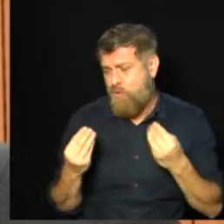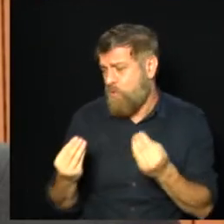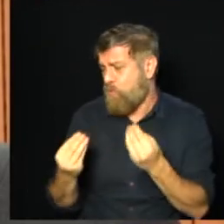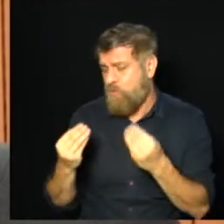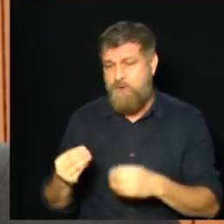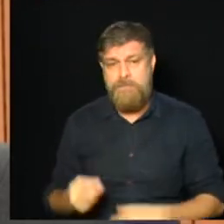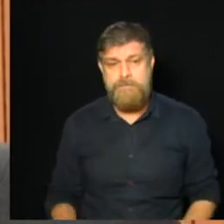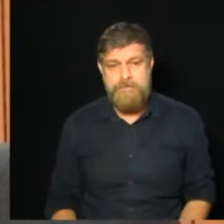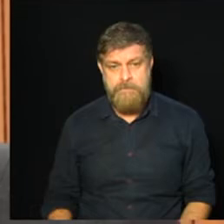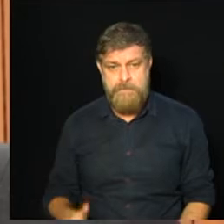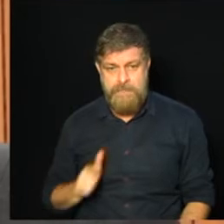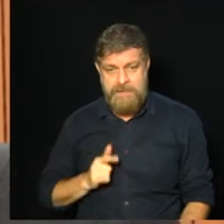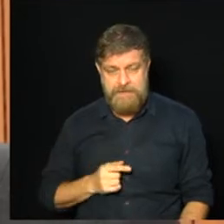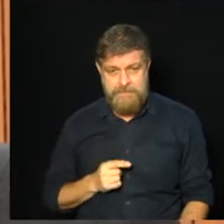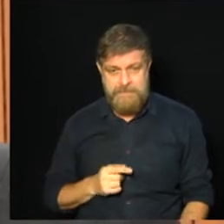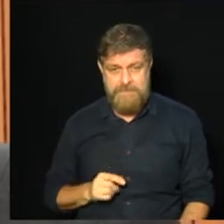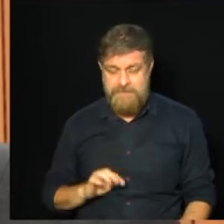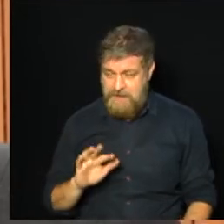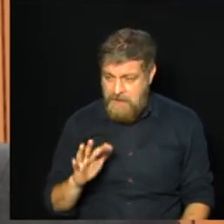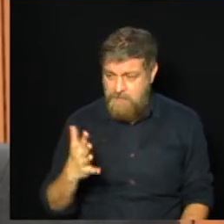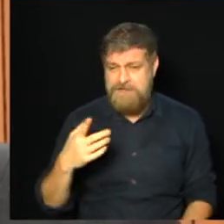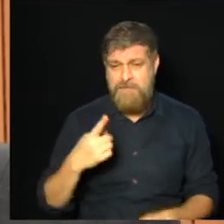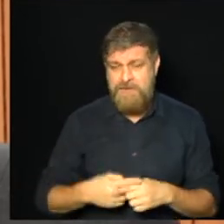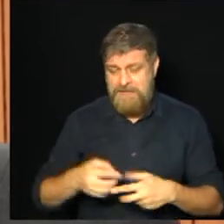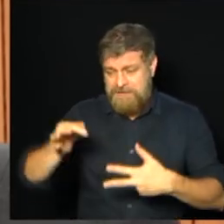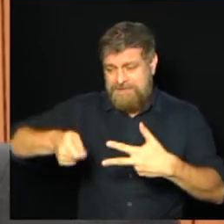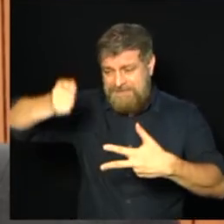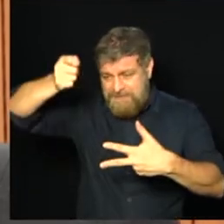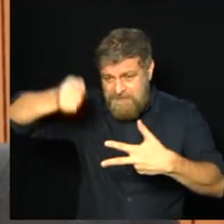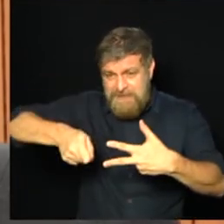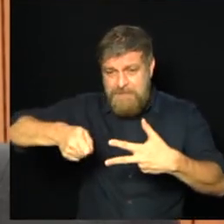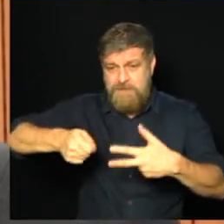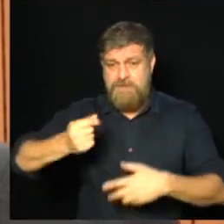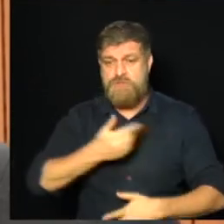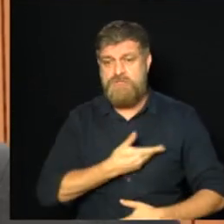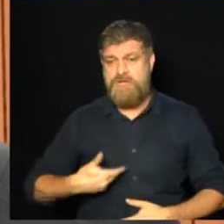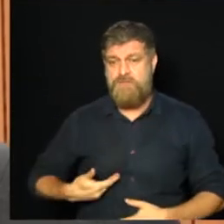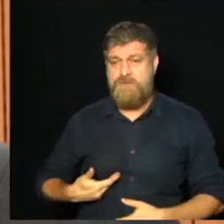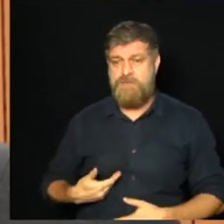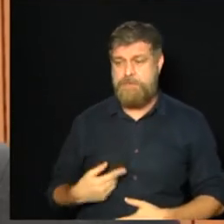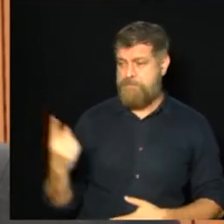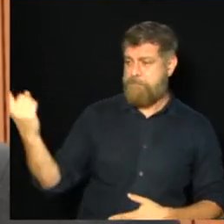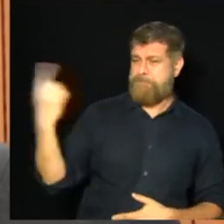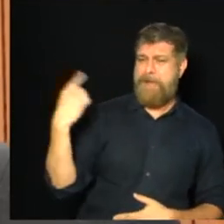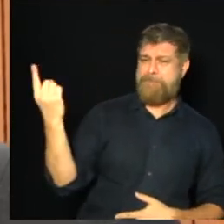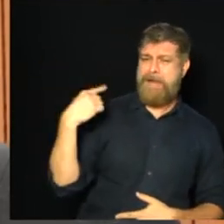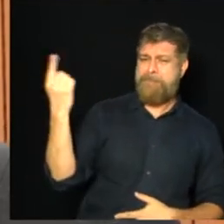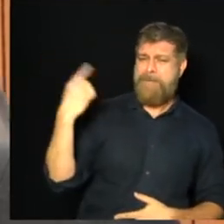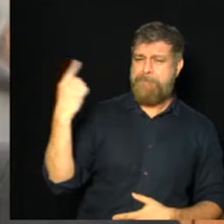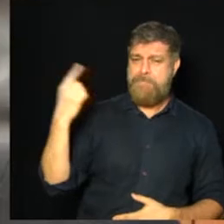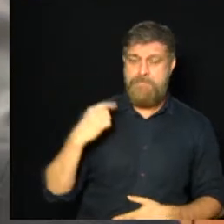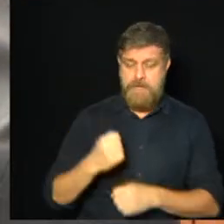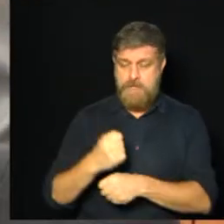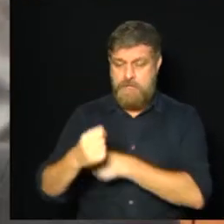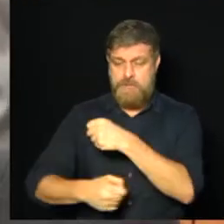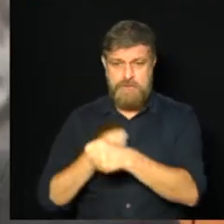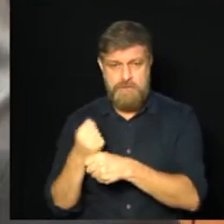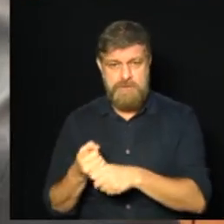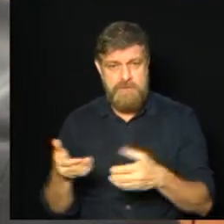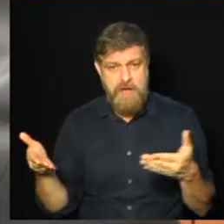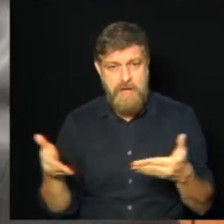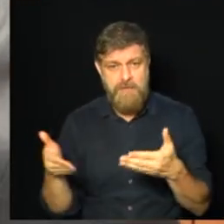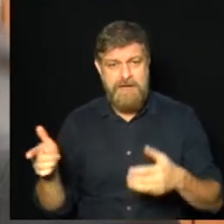vai deixar de ser feito isso, até porque o Tribunal de Contas nos cobra severamente. Esse ano, houve